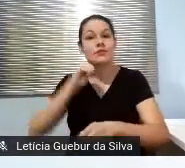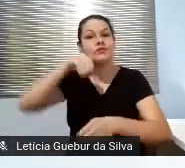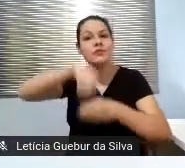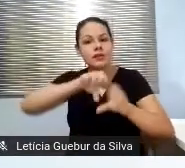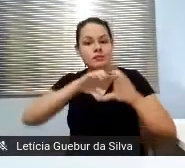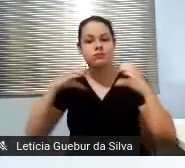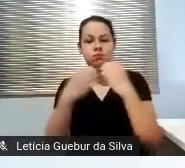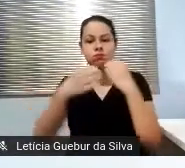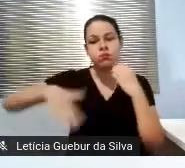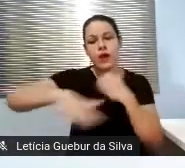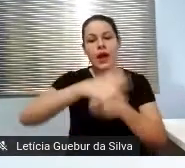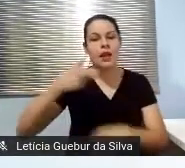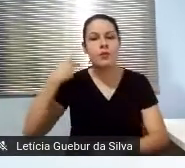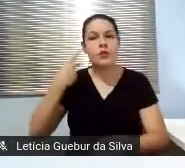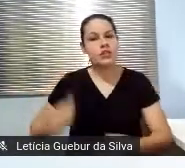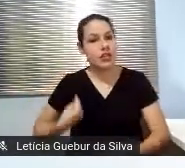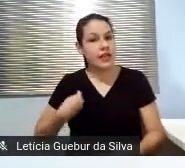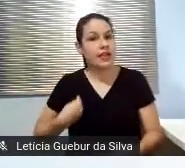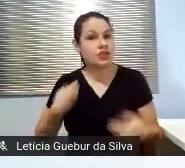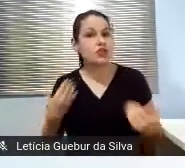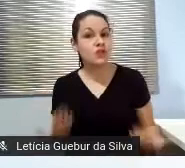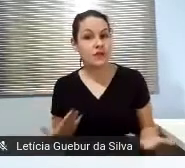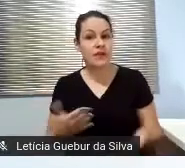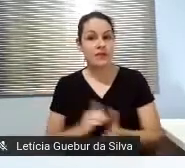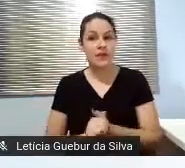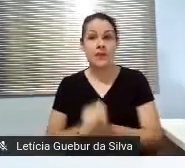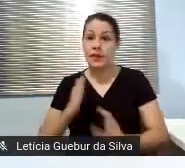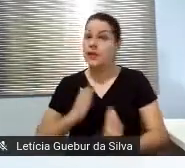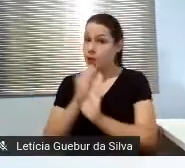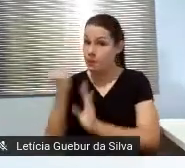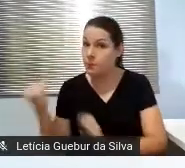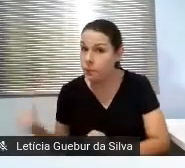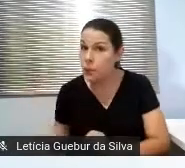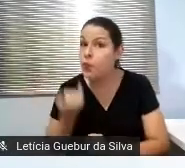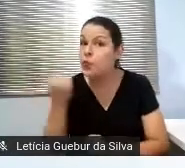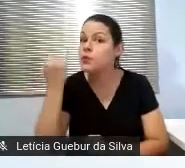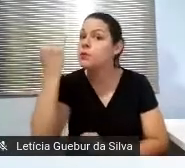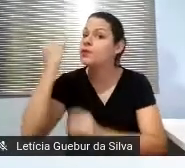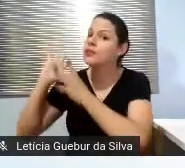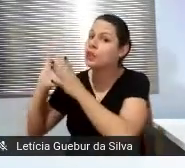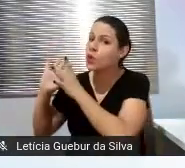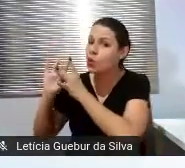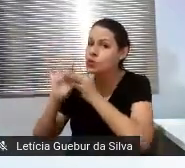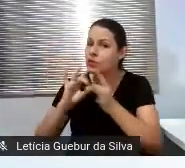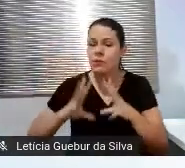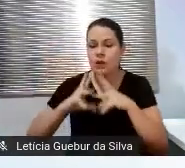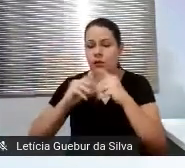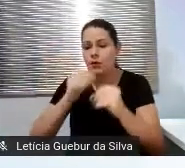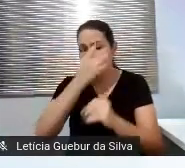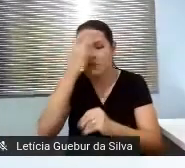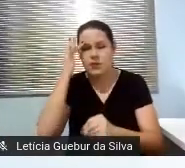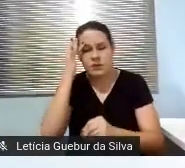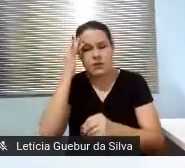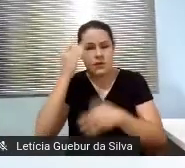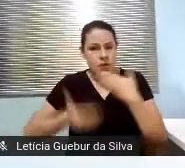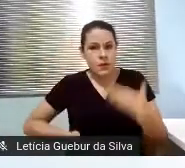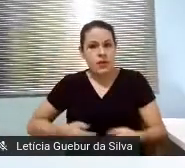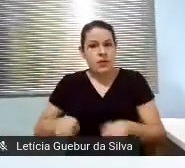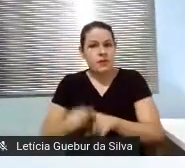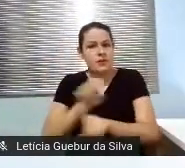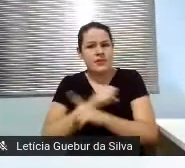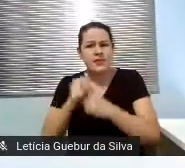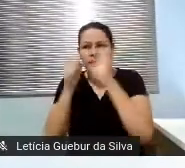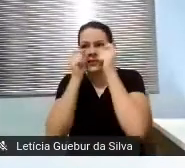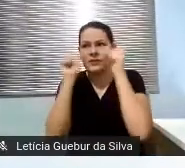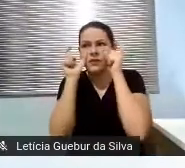ambiente político que nós vivemos. Então, é importante a gente contextualizar isso e trazer isso para os trabalhadores, trazer isso para a sociedade, para